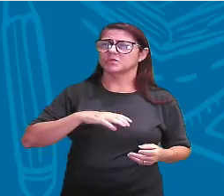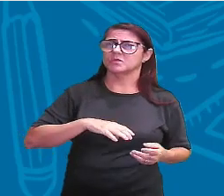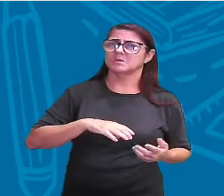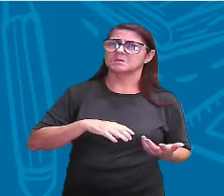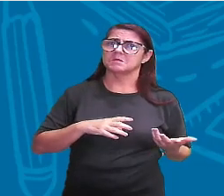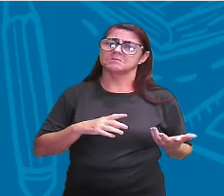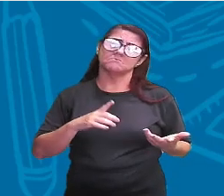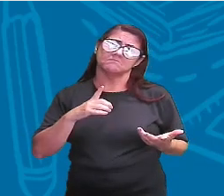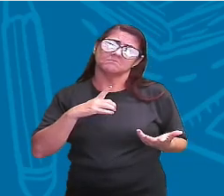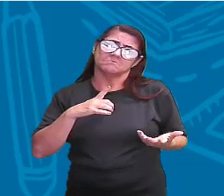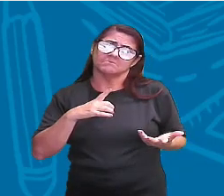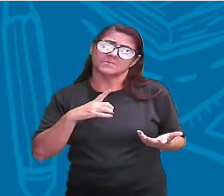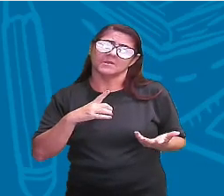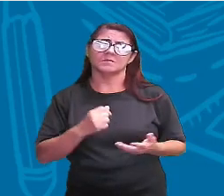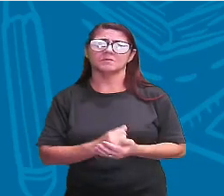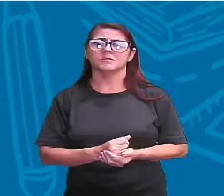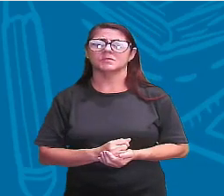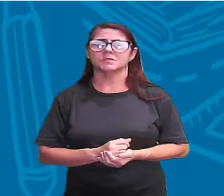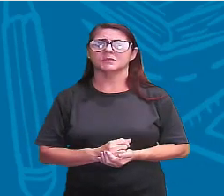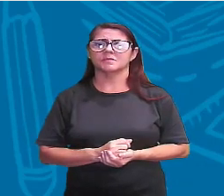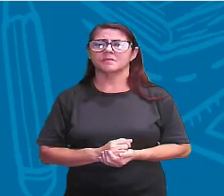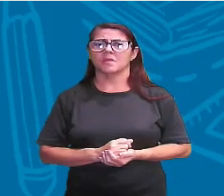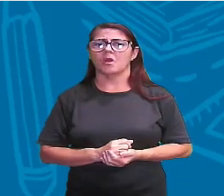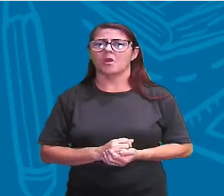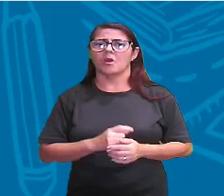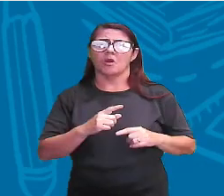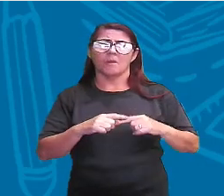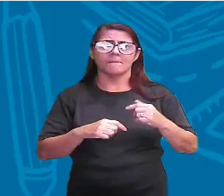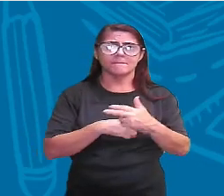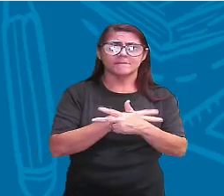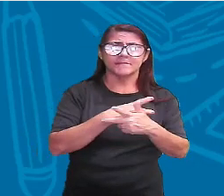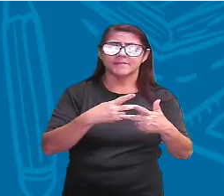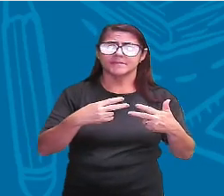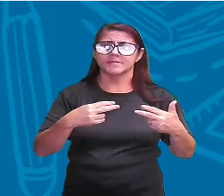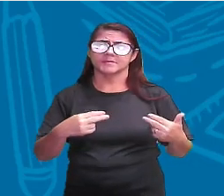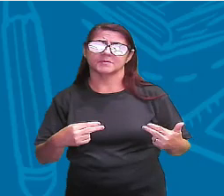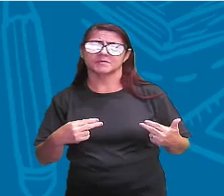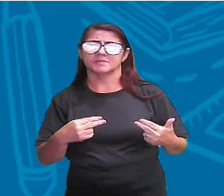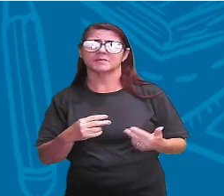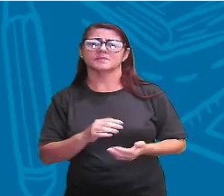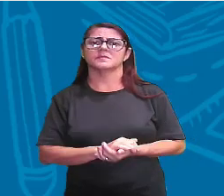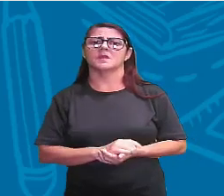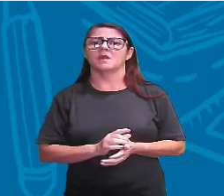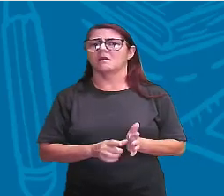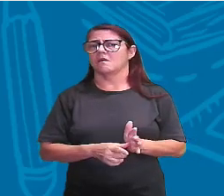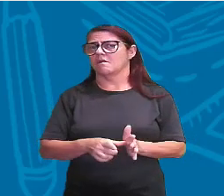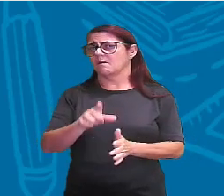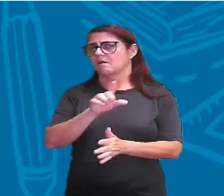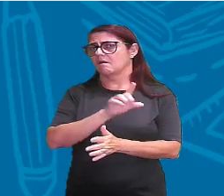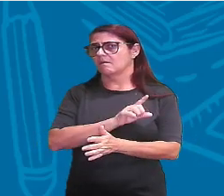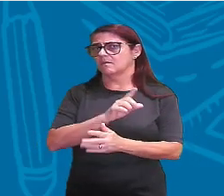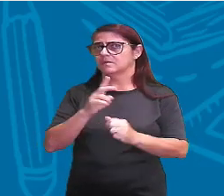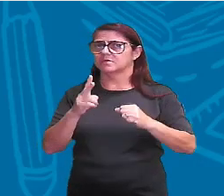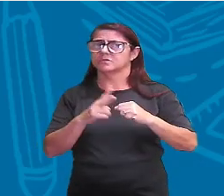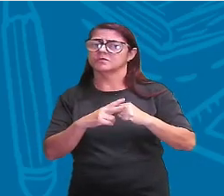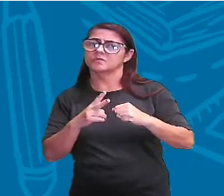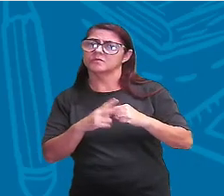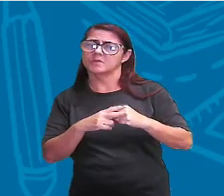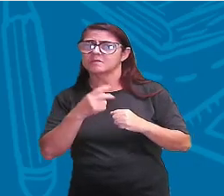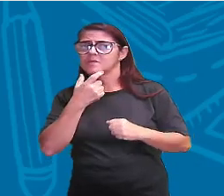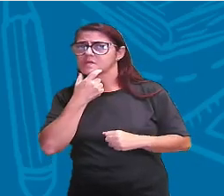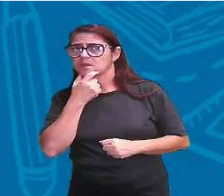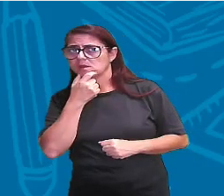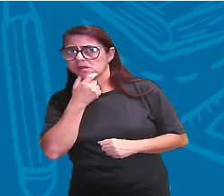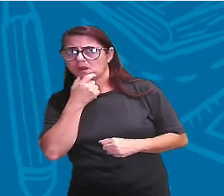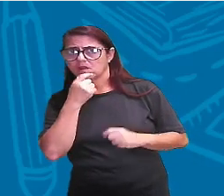casos, nós temos o objective pronoun, ou seja, o pronome objeto antes do verbo. Já em inglês,